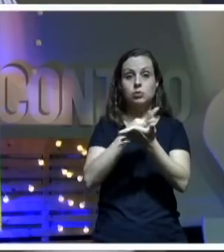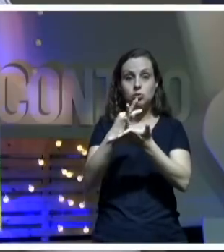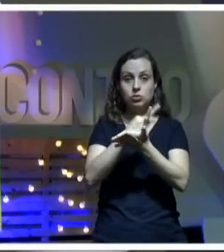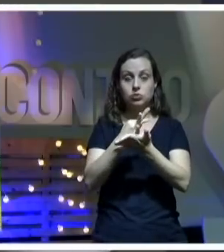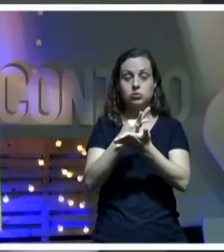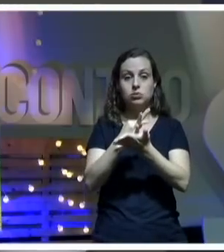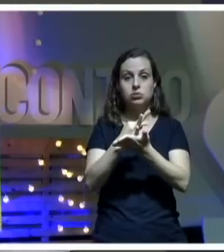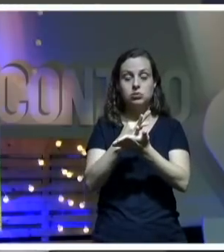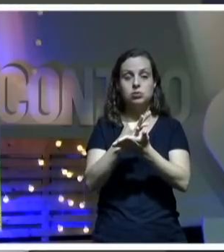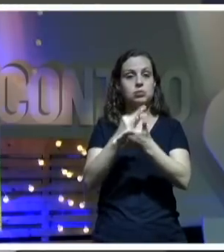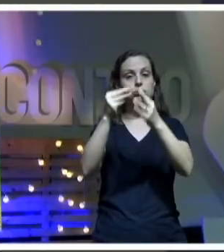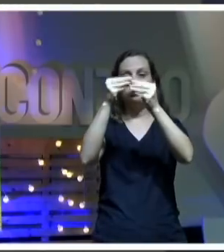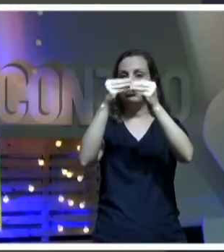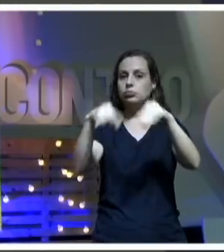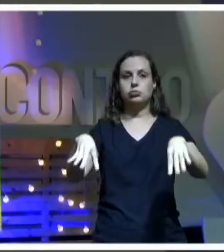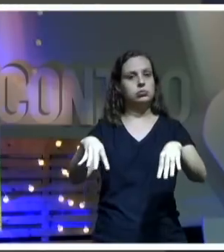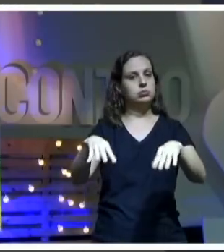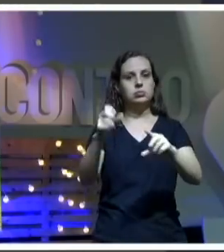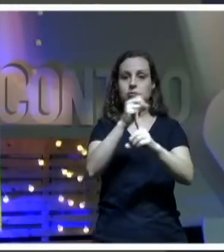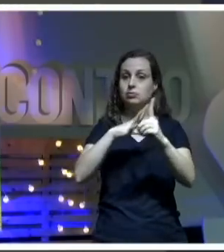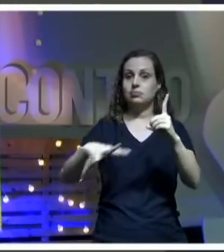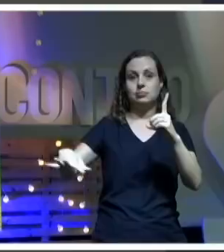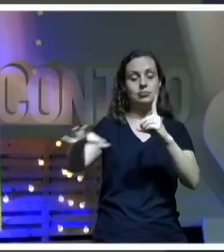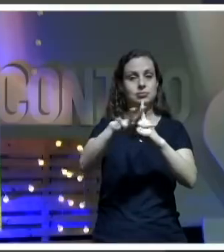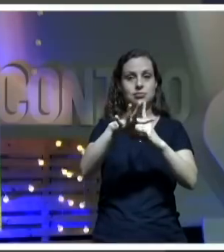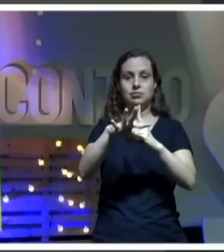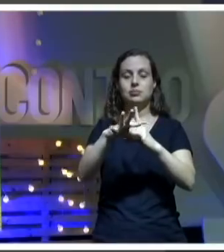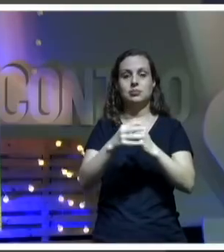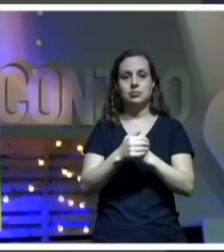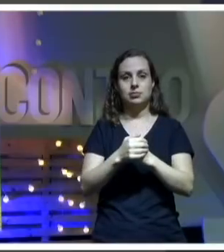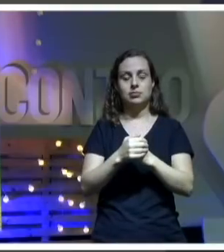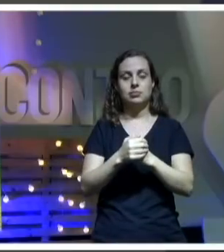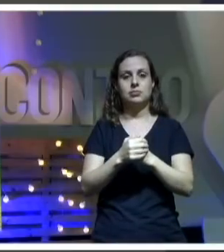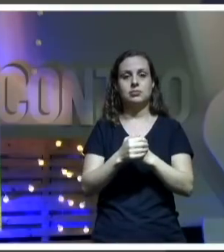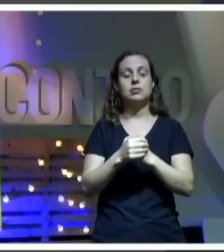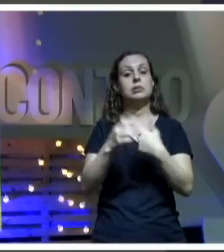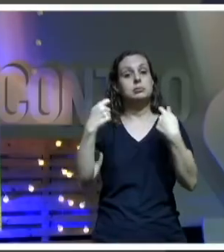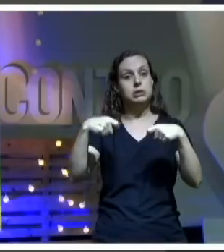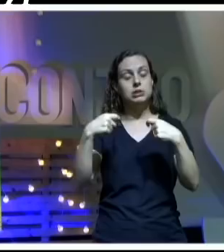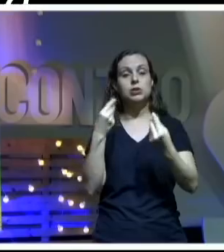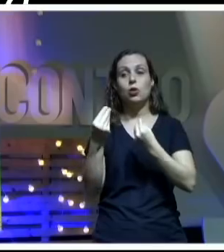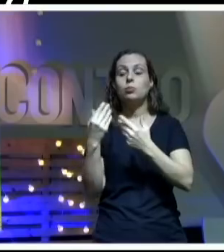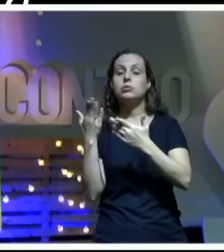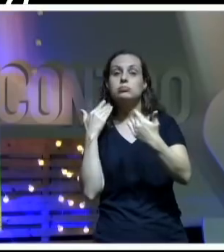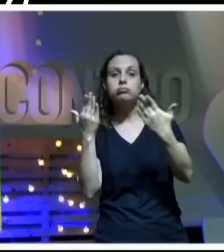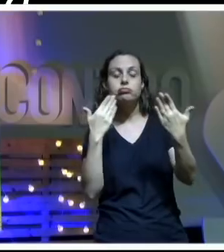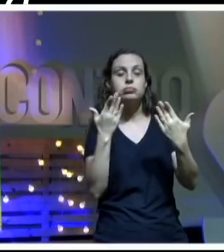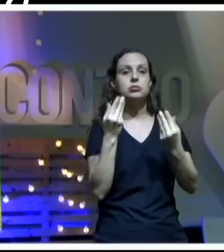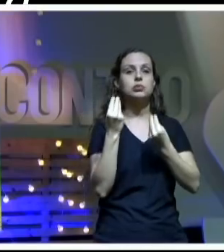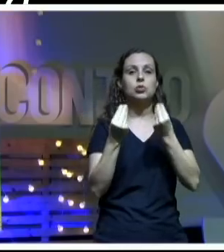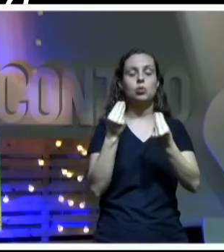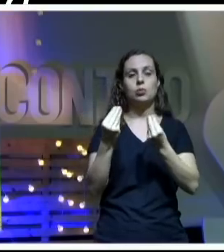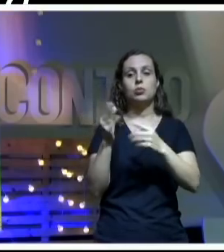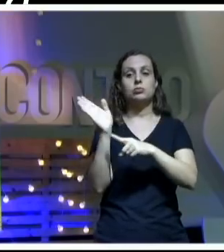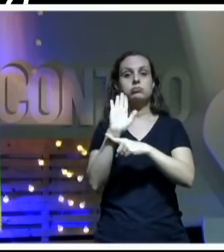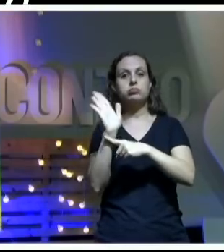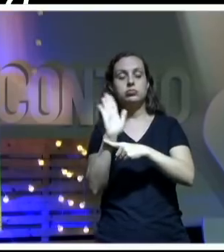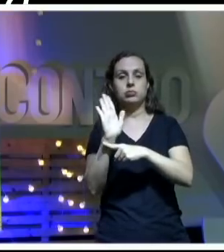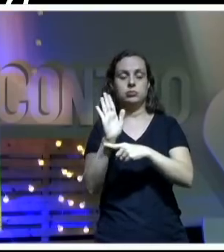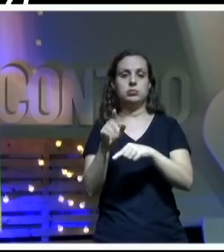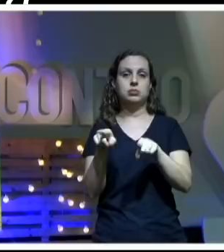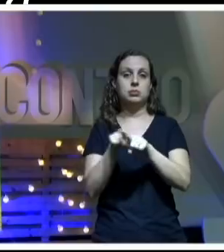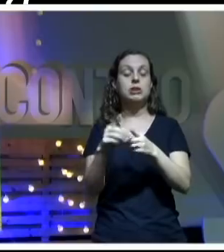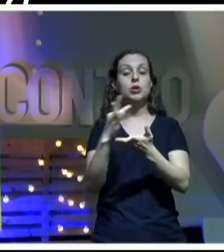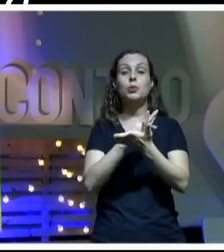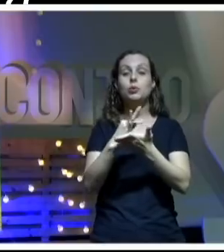ao caos é o tema do congresso a cepal gente então se na discussão teológica vamos fazer uma